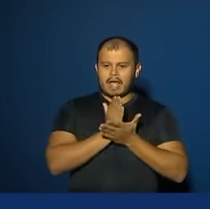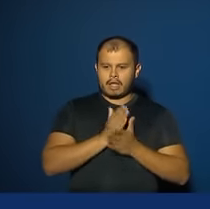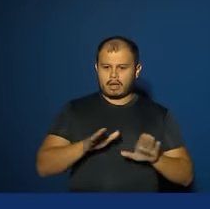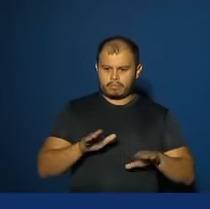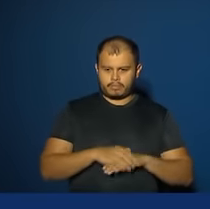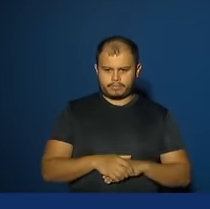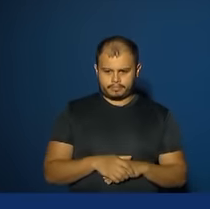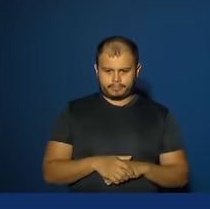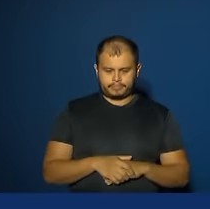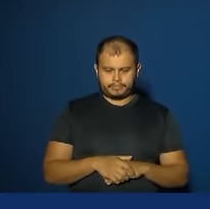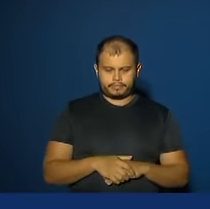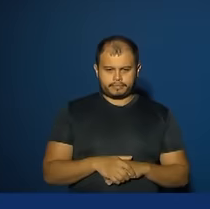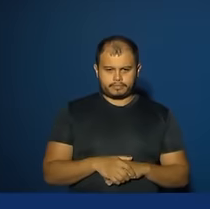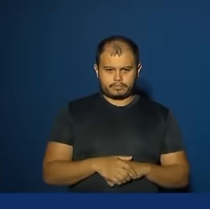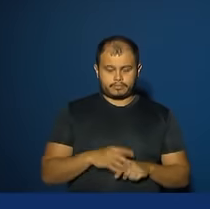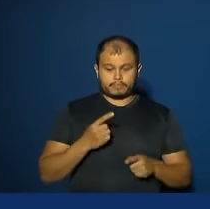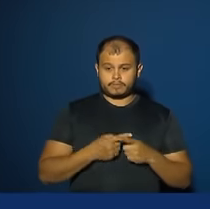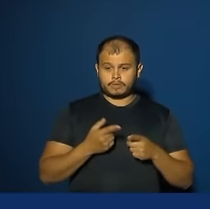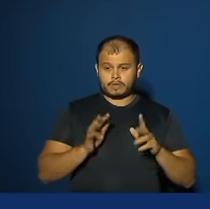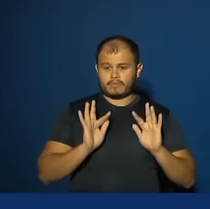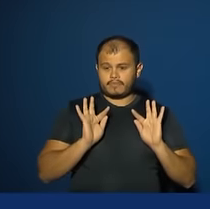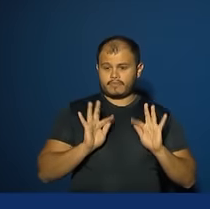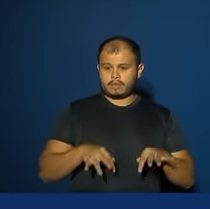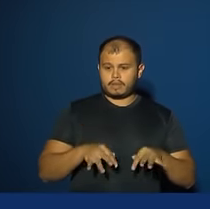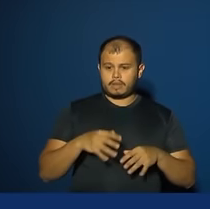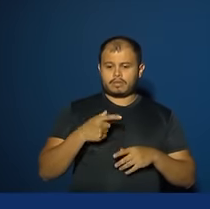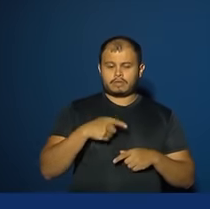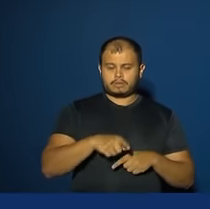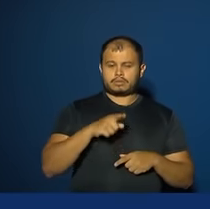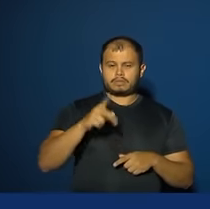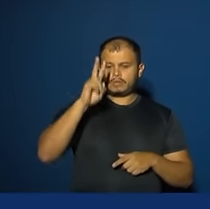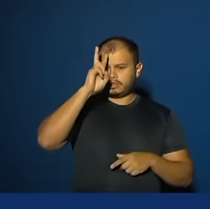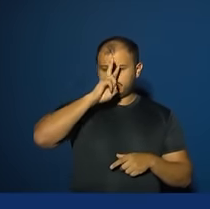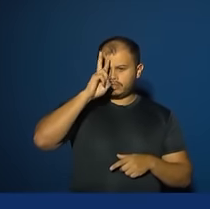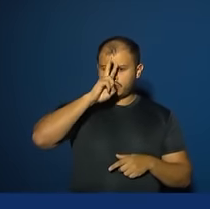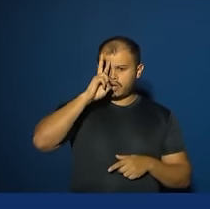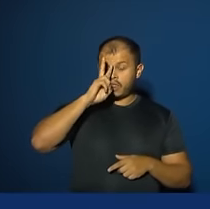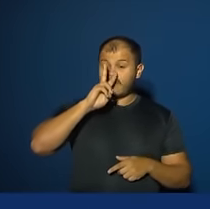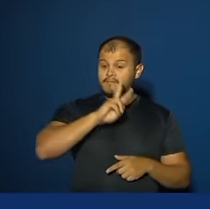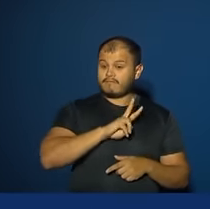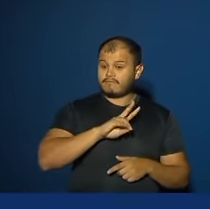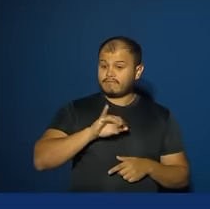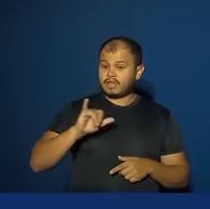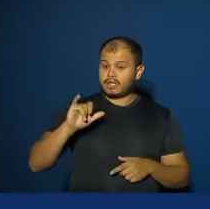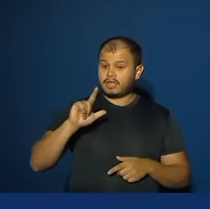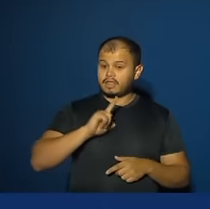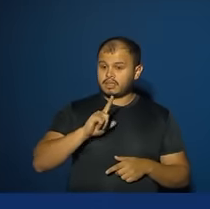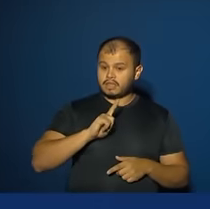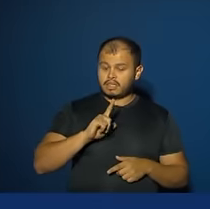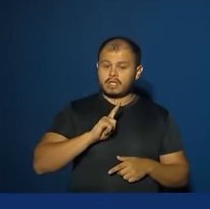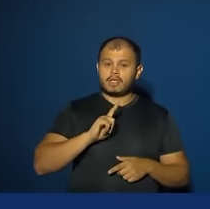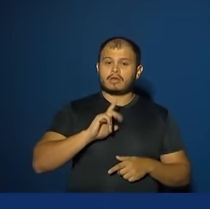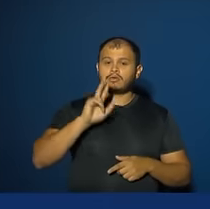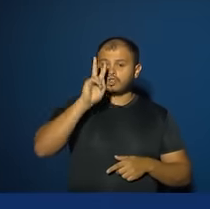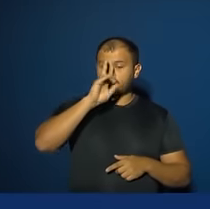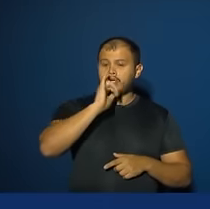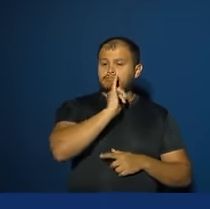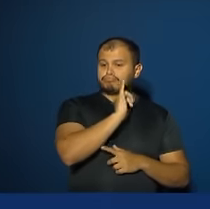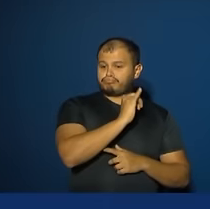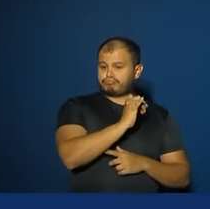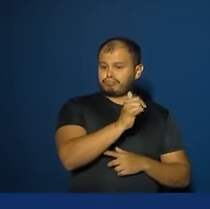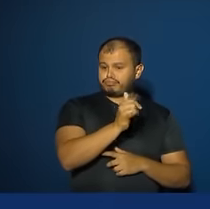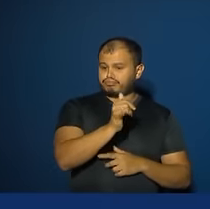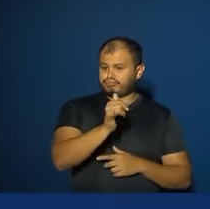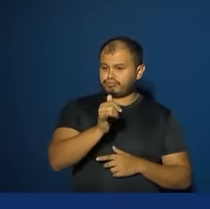Porque eu acho que o final dessa história será uma história em